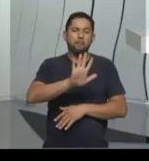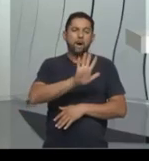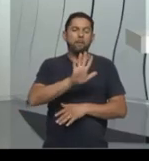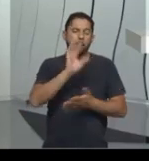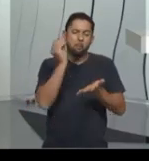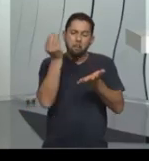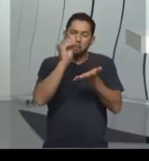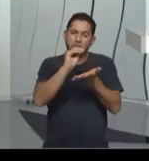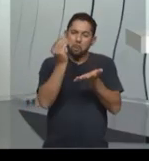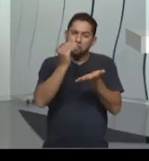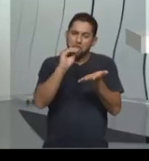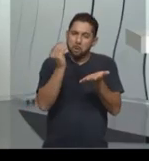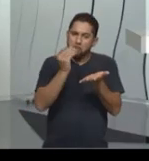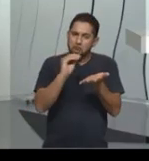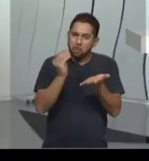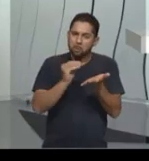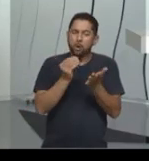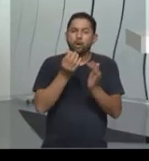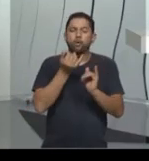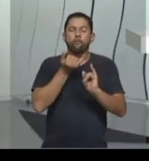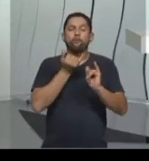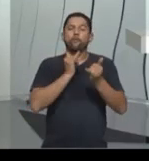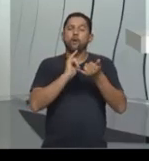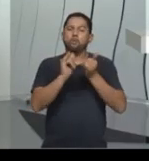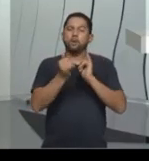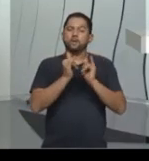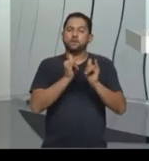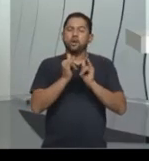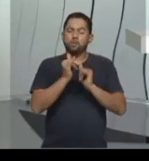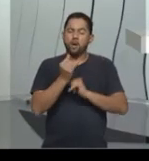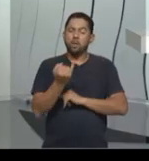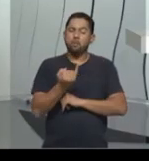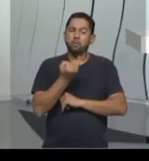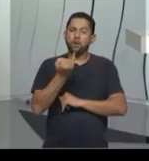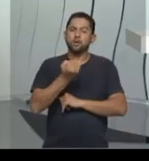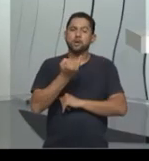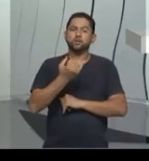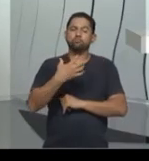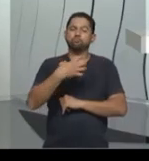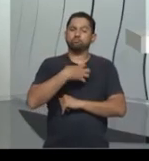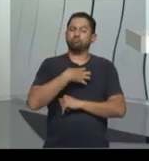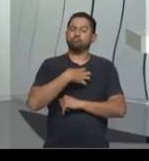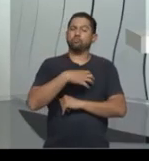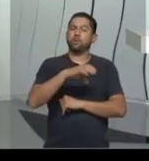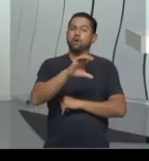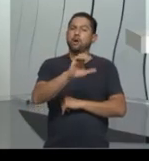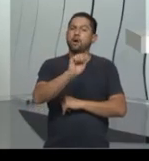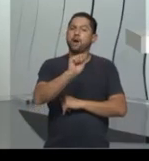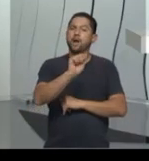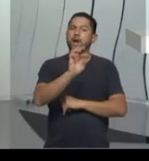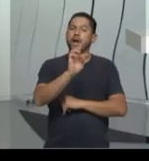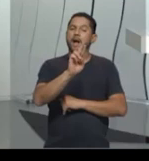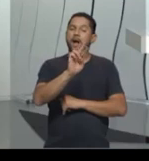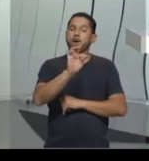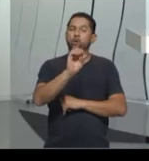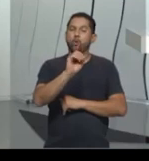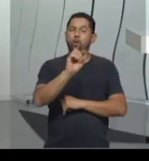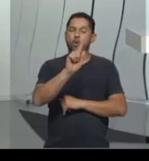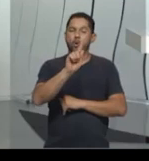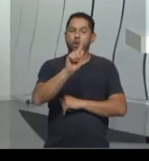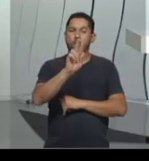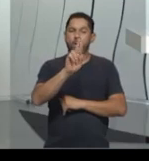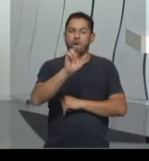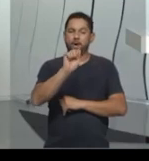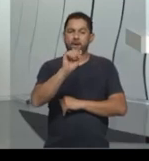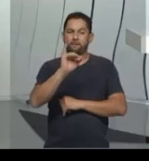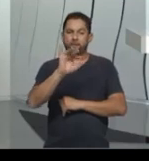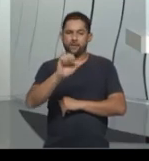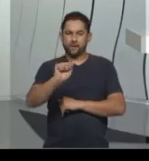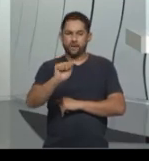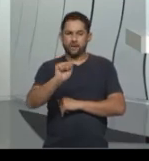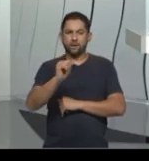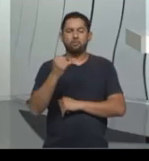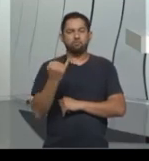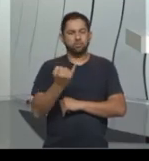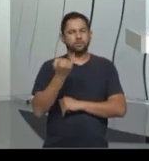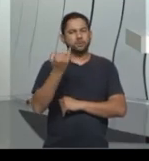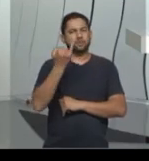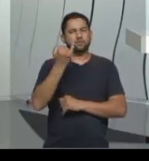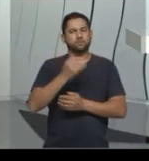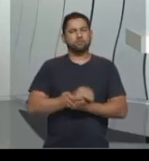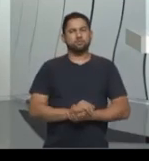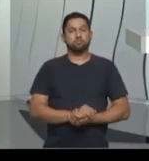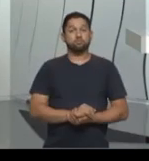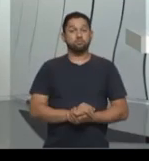informações e ela é muito constante, essa ciência cartográfica, ela está em constante transformação, Ainda mais agora, a gente tem a